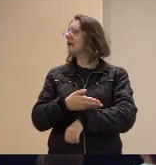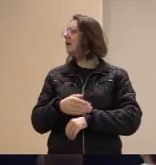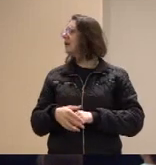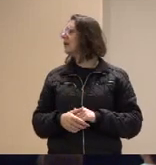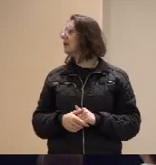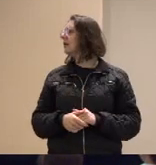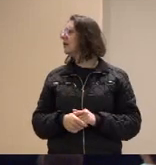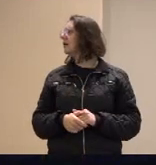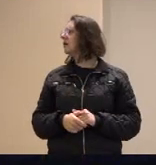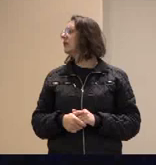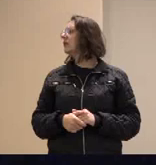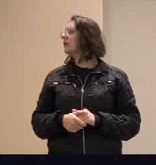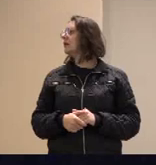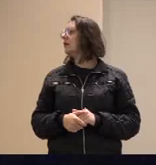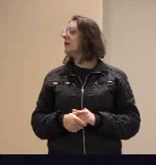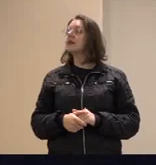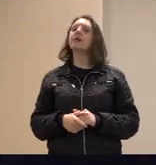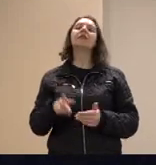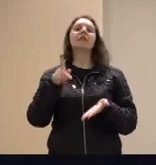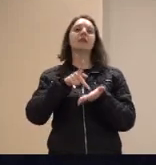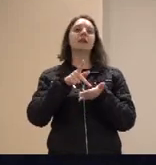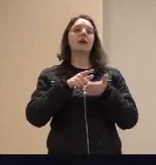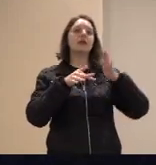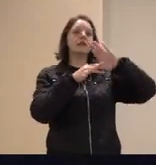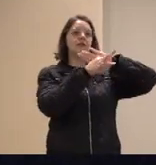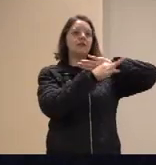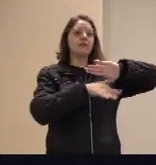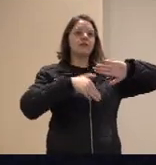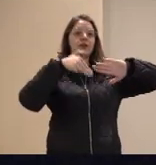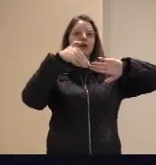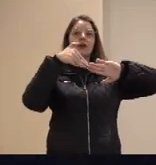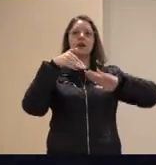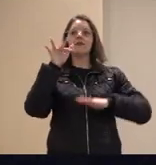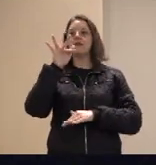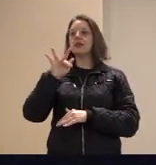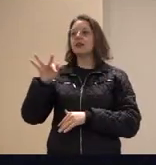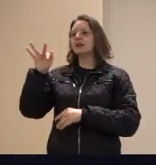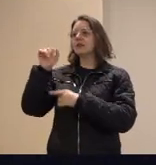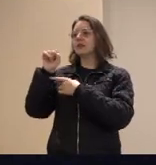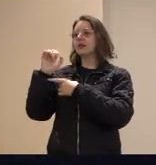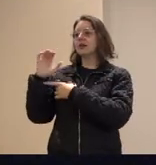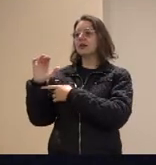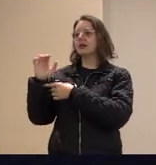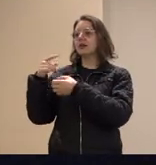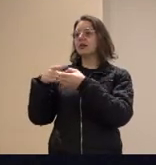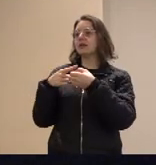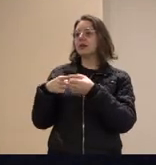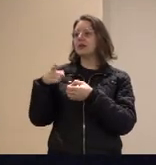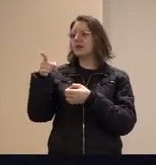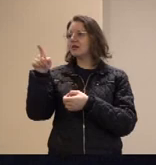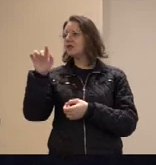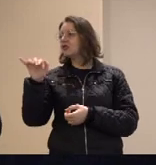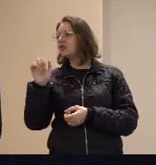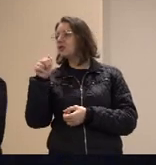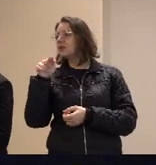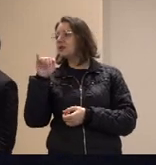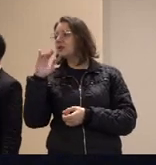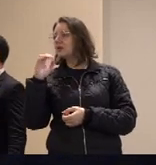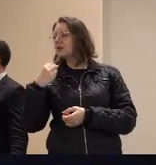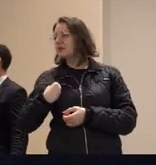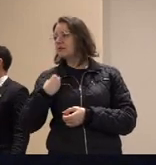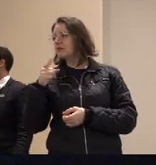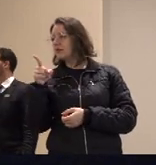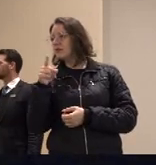Na verdade, a FECAM é a Federação Catarinense dos Municípios. Estamos aqui com a Janice. Parabéns, Janice. A semana